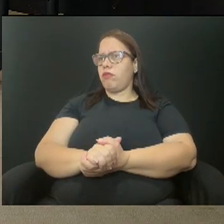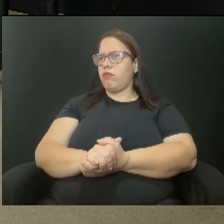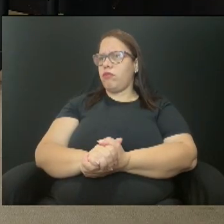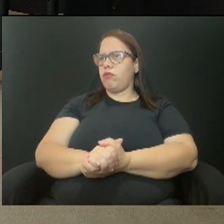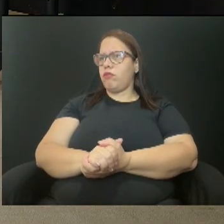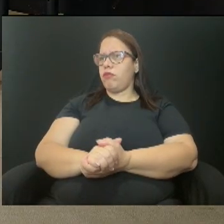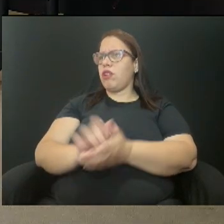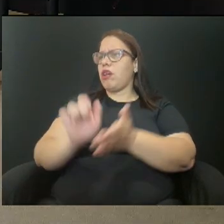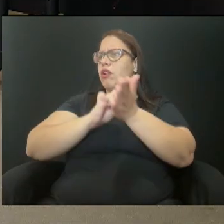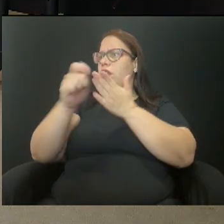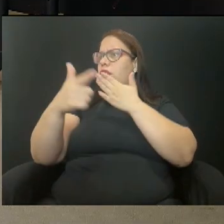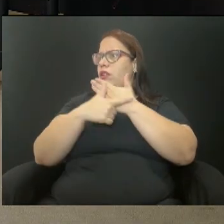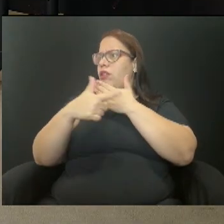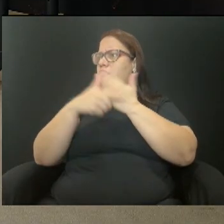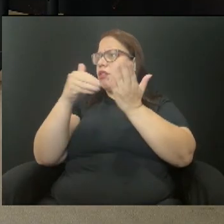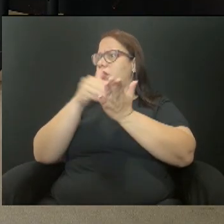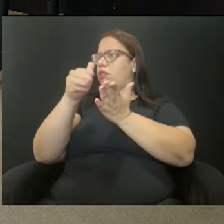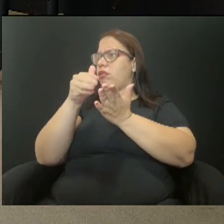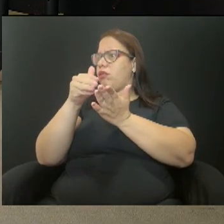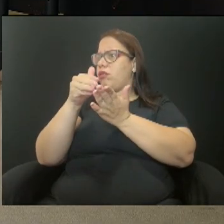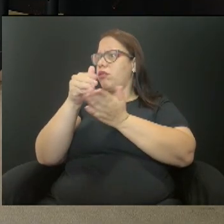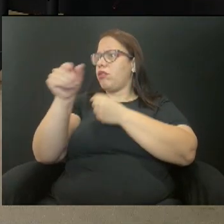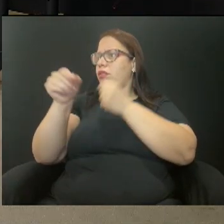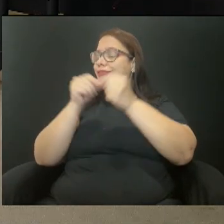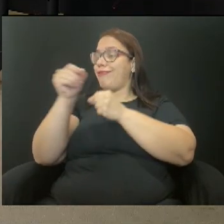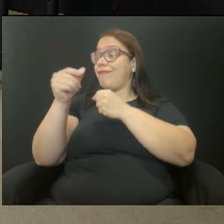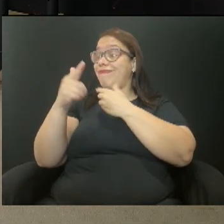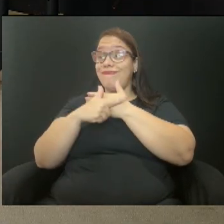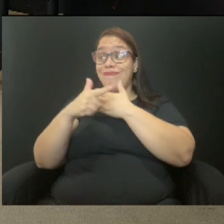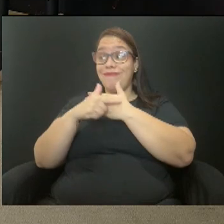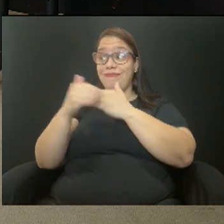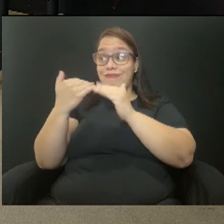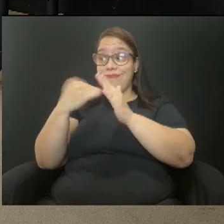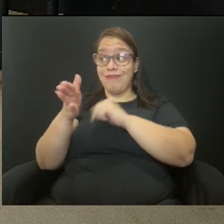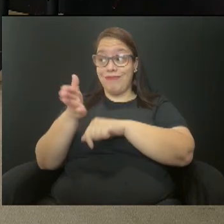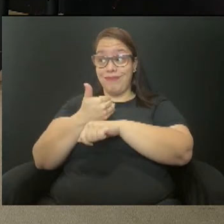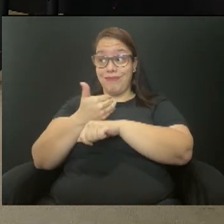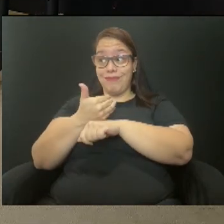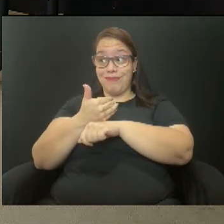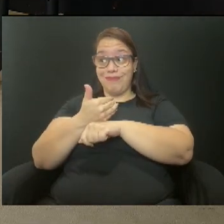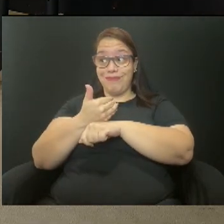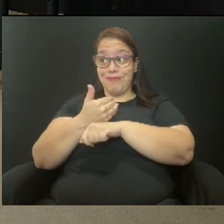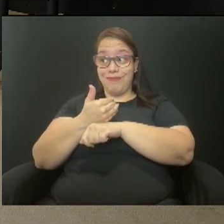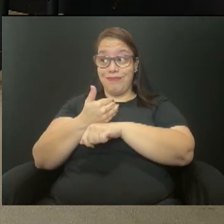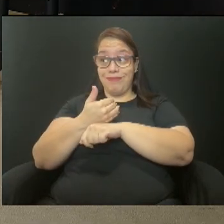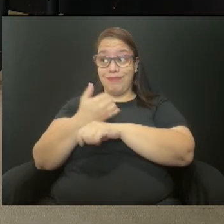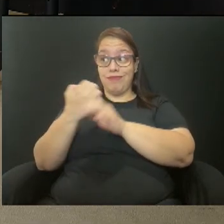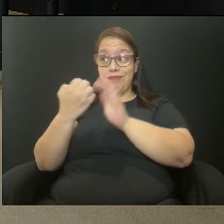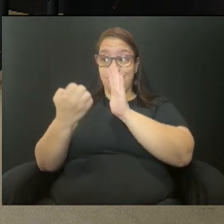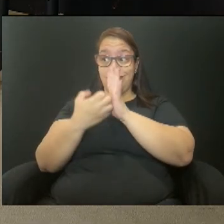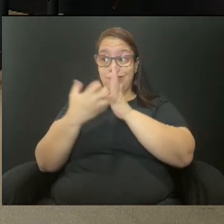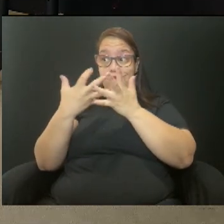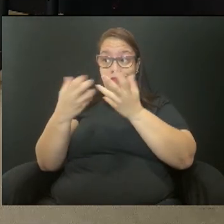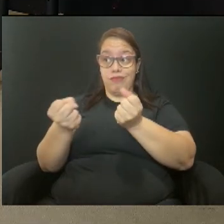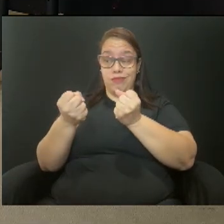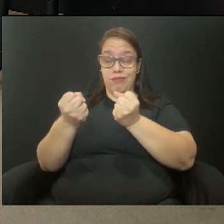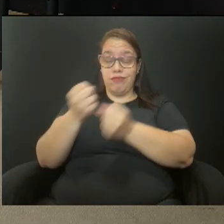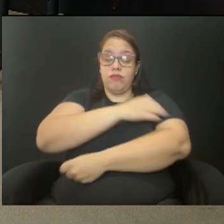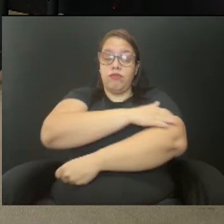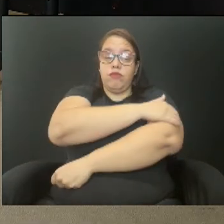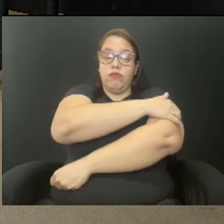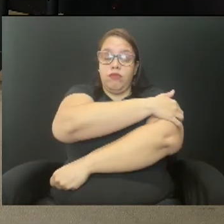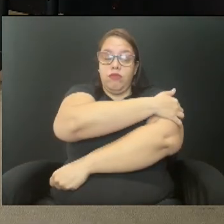da demissão, esses papéis devem ser enviados antes ou o empregado ele recebe ali, tudo na